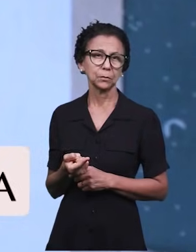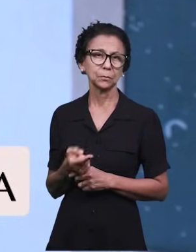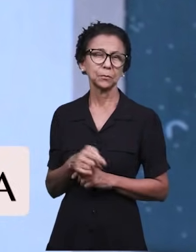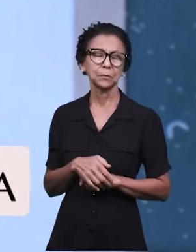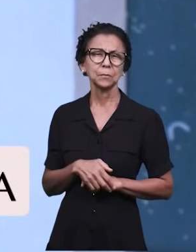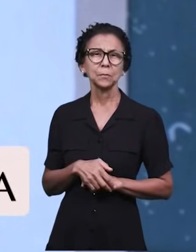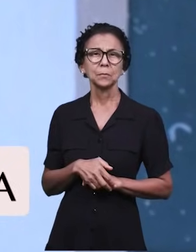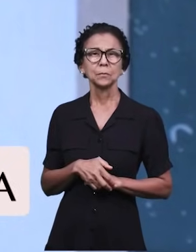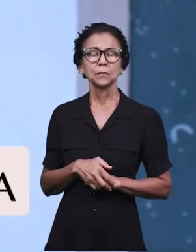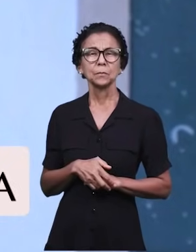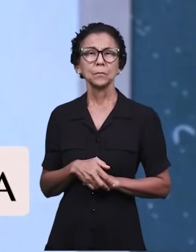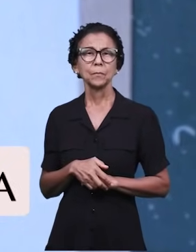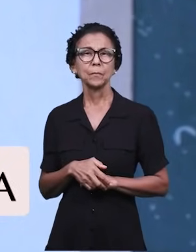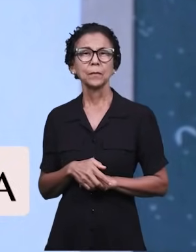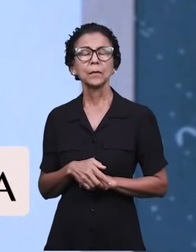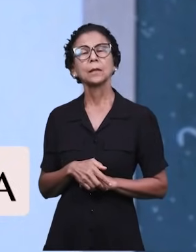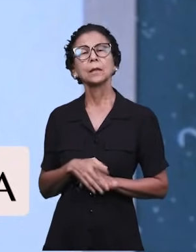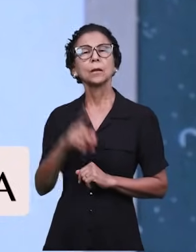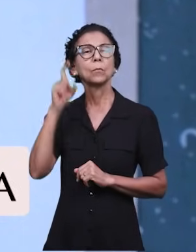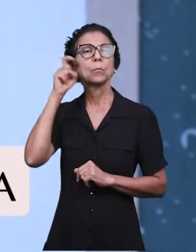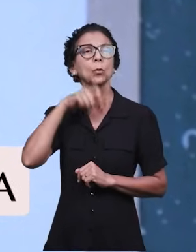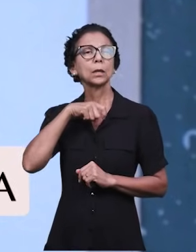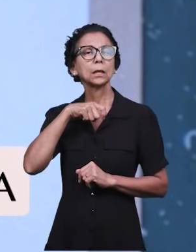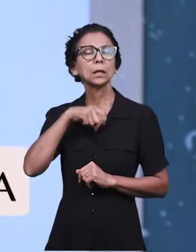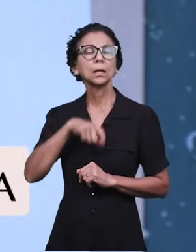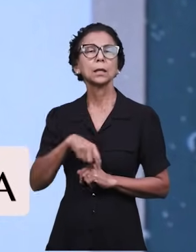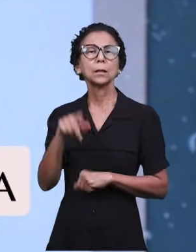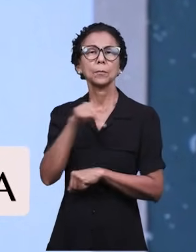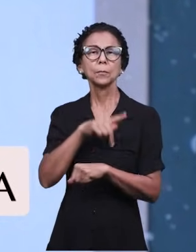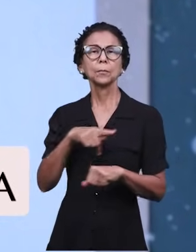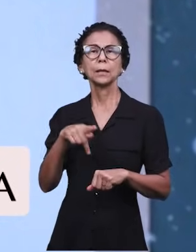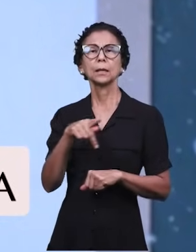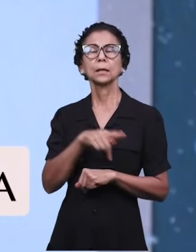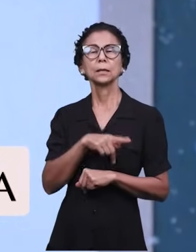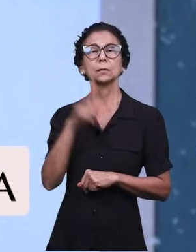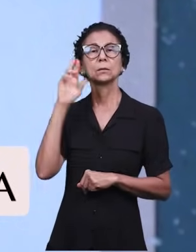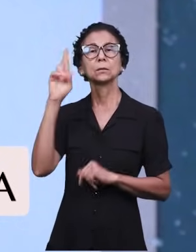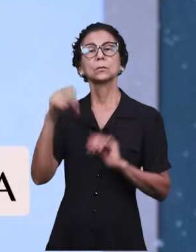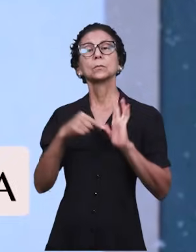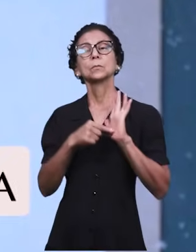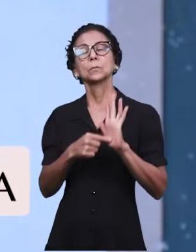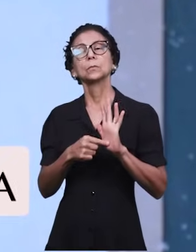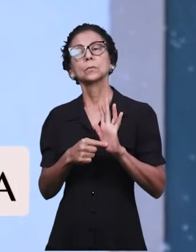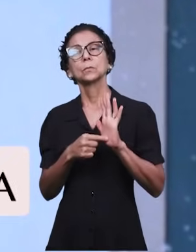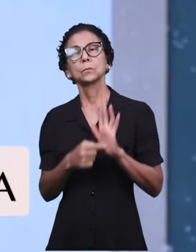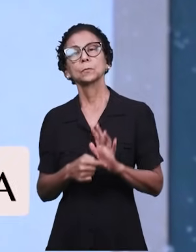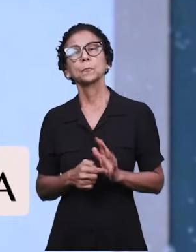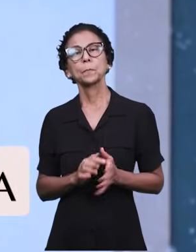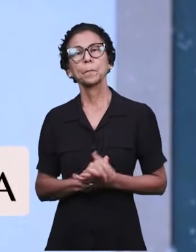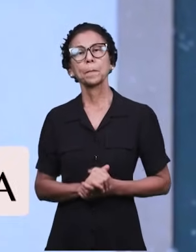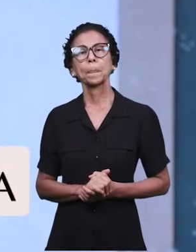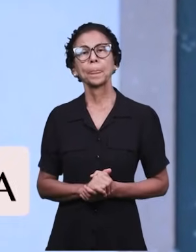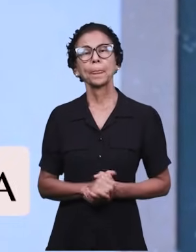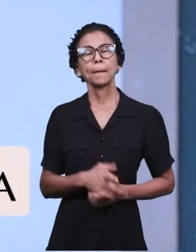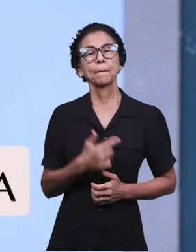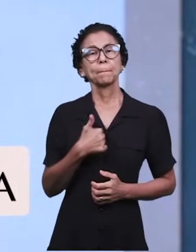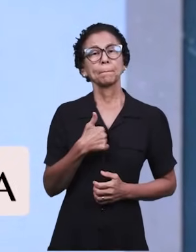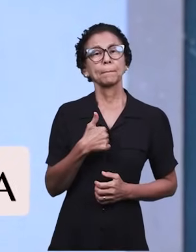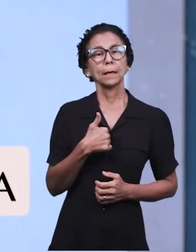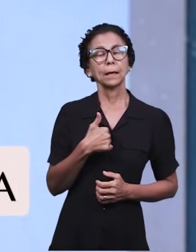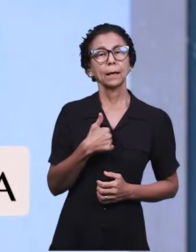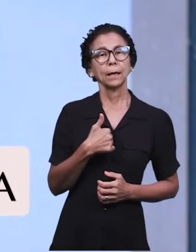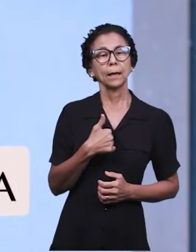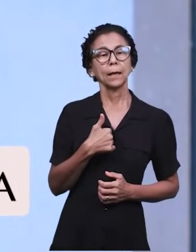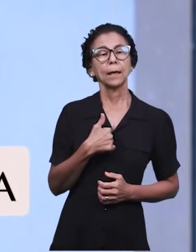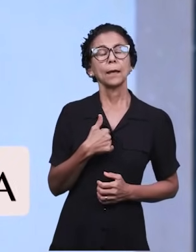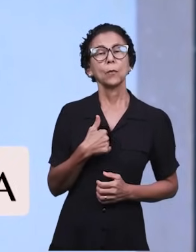breve período na Ucrânia. E o senhor mostrou que eu iria levar a obra